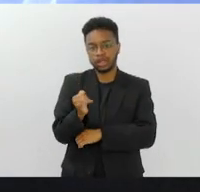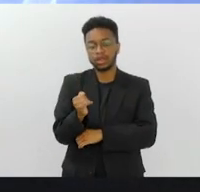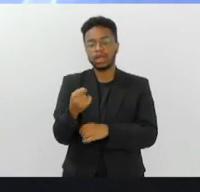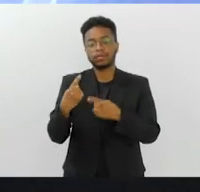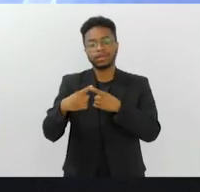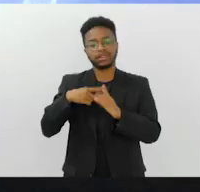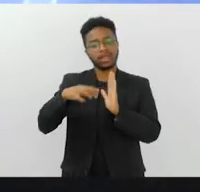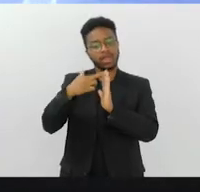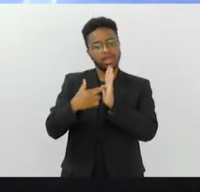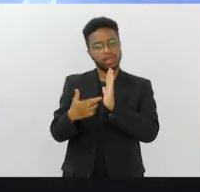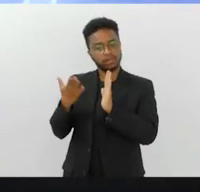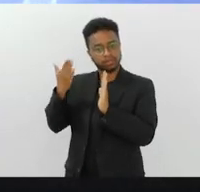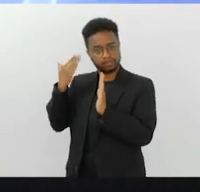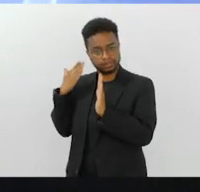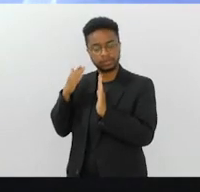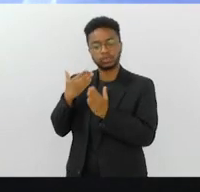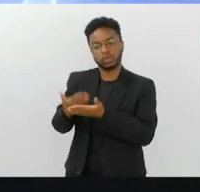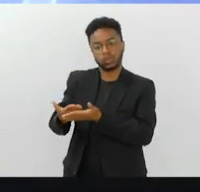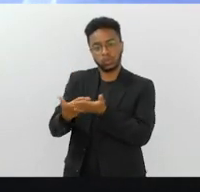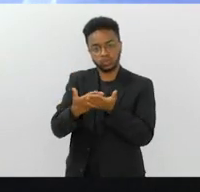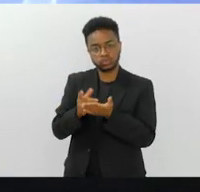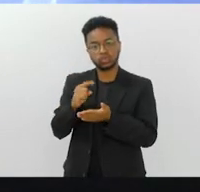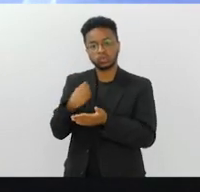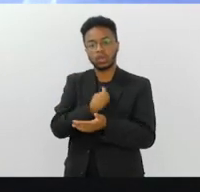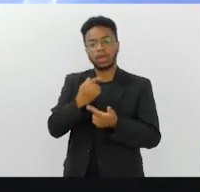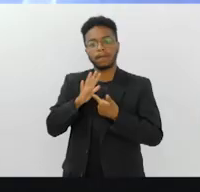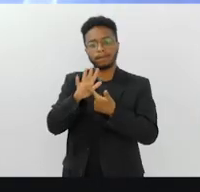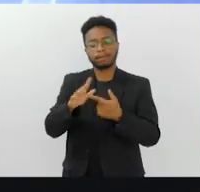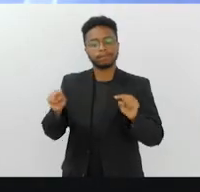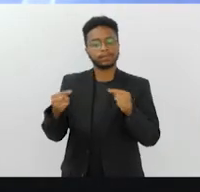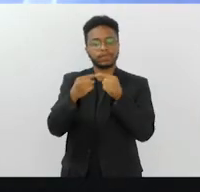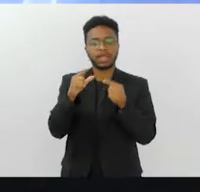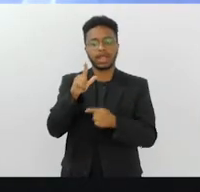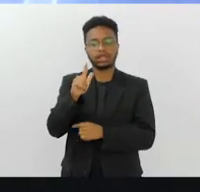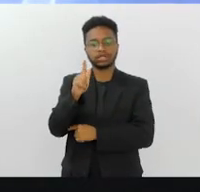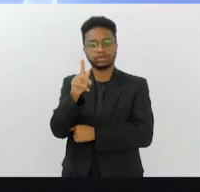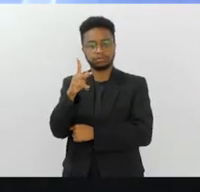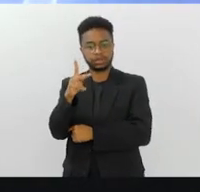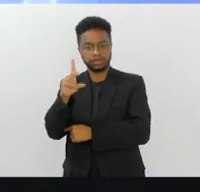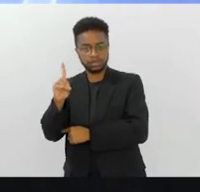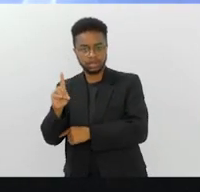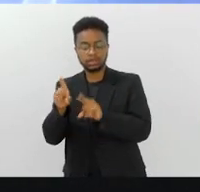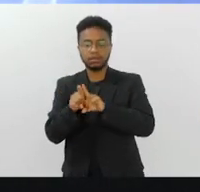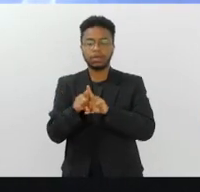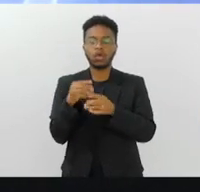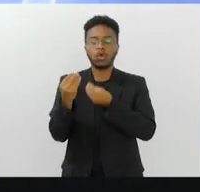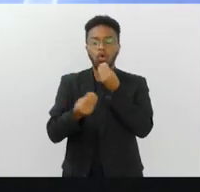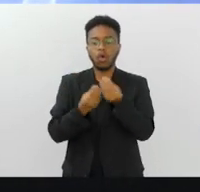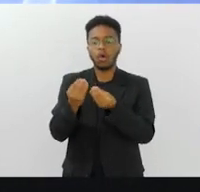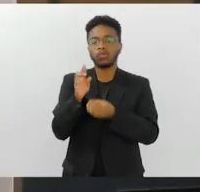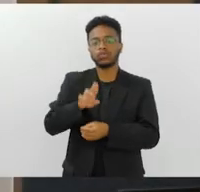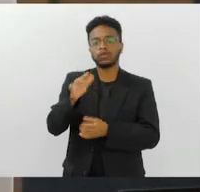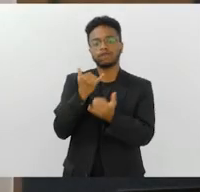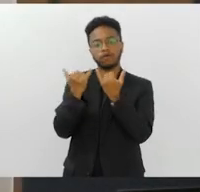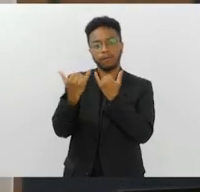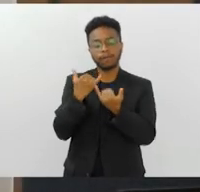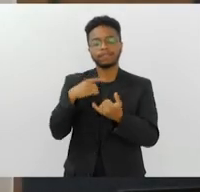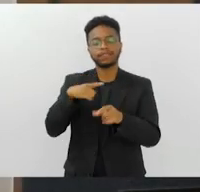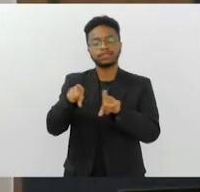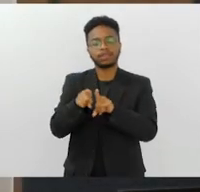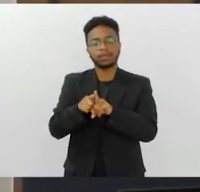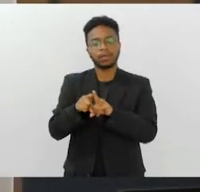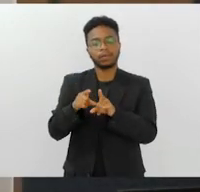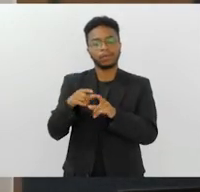anteriores no estudo técnico preliminar que diziam a respeito a lgpd e como nós iríamos tratar esses dados nós fizemos também um procedimento